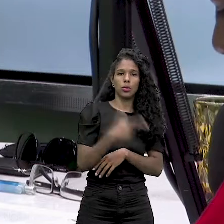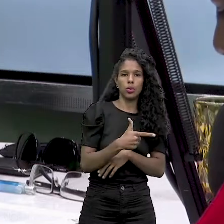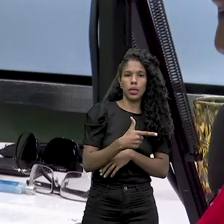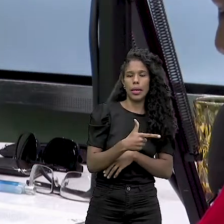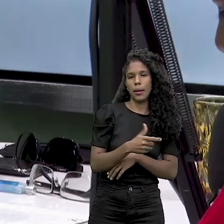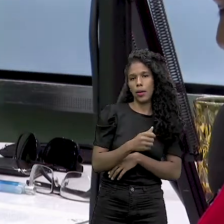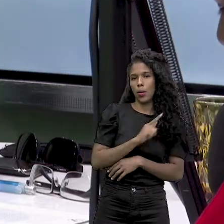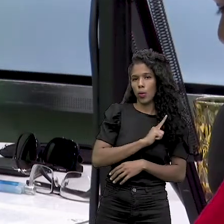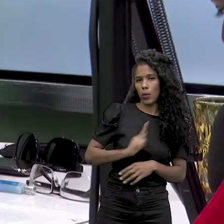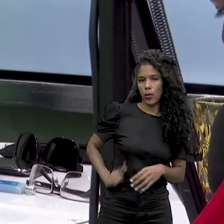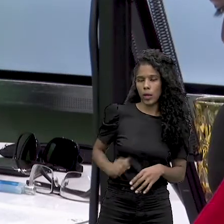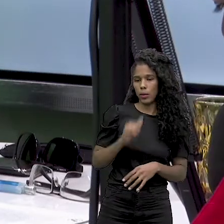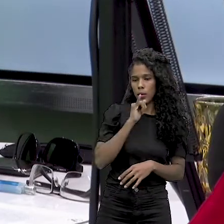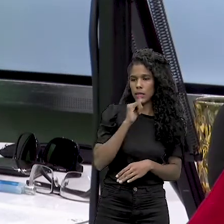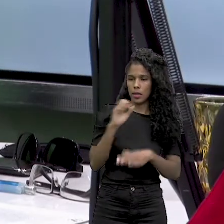exemplo,